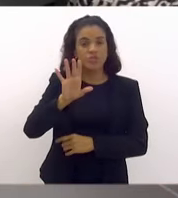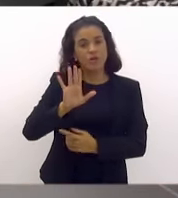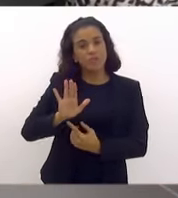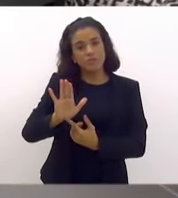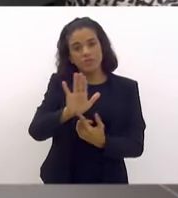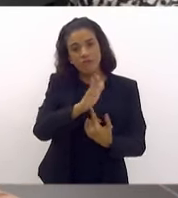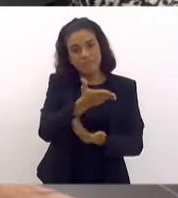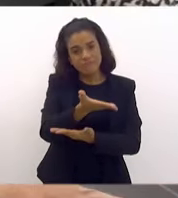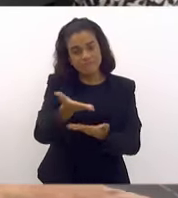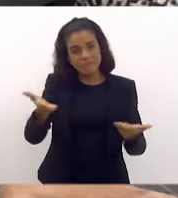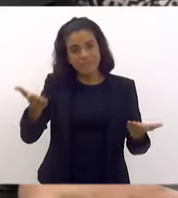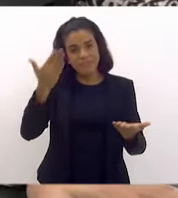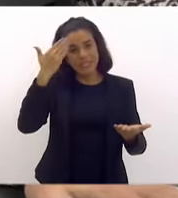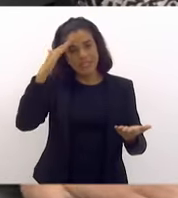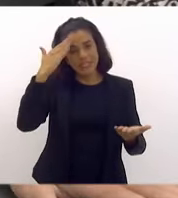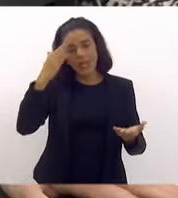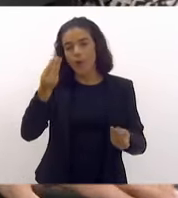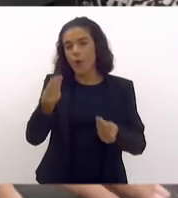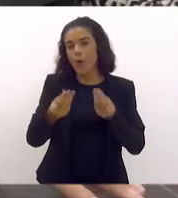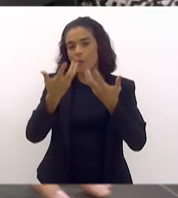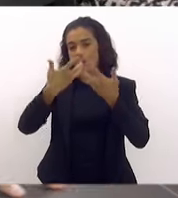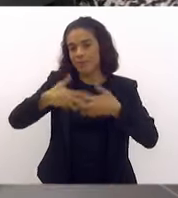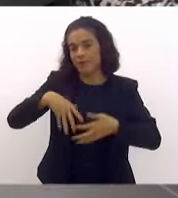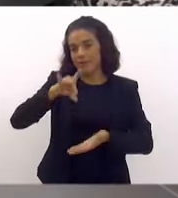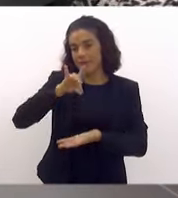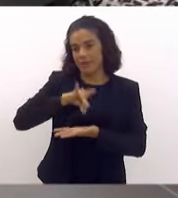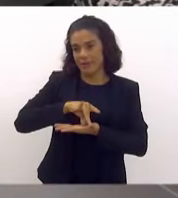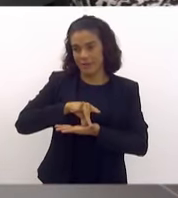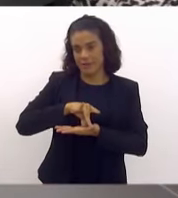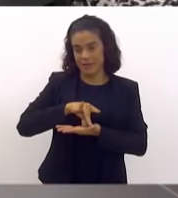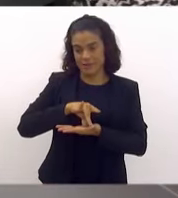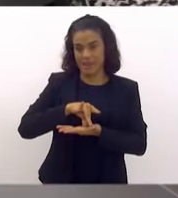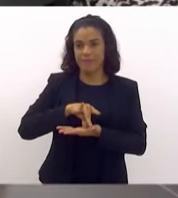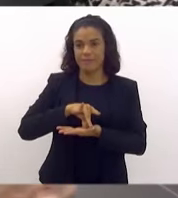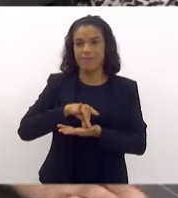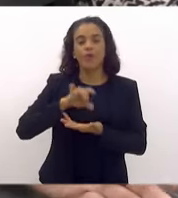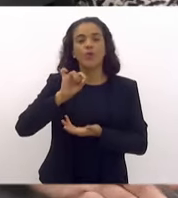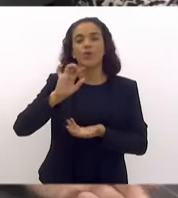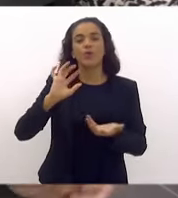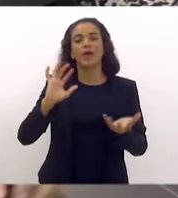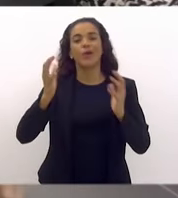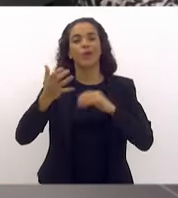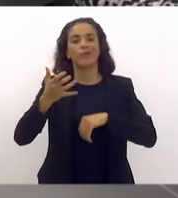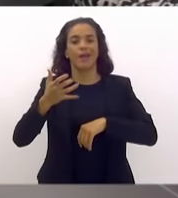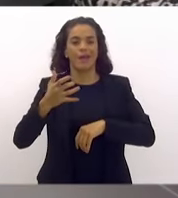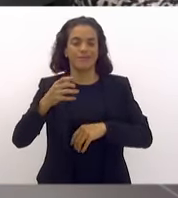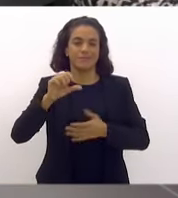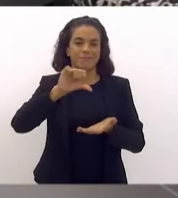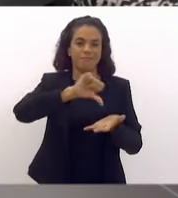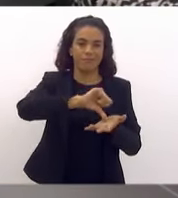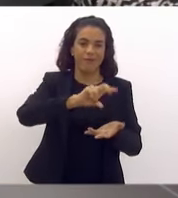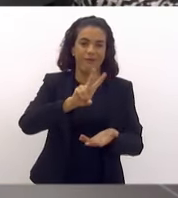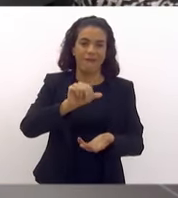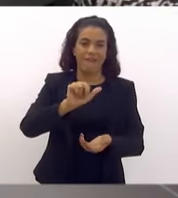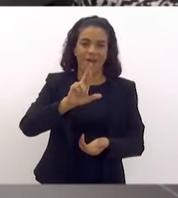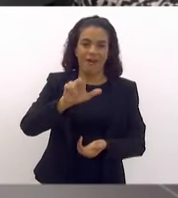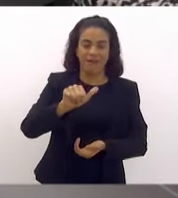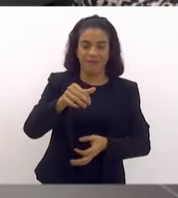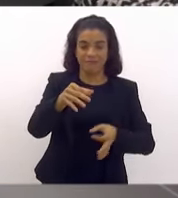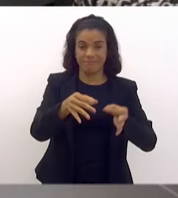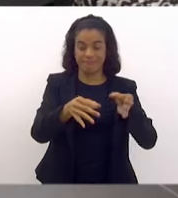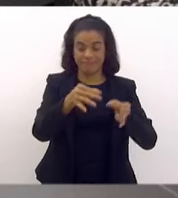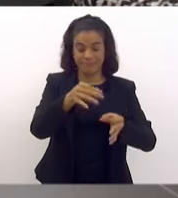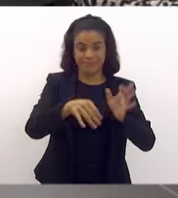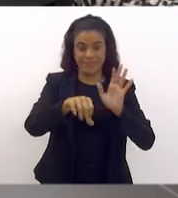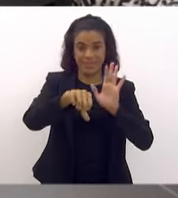tivessem uma ideia da realidade né e e do que acontece nas várias criminais que os juízes O Poder Judiciário o